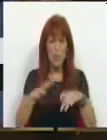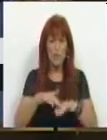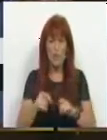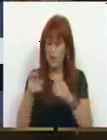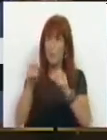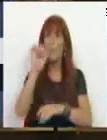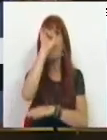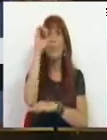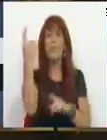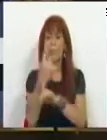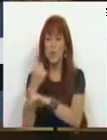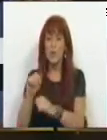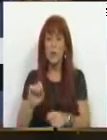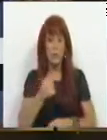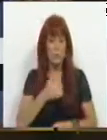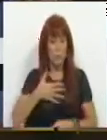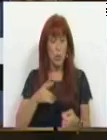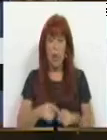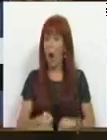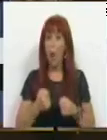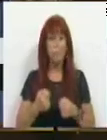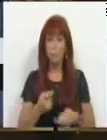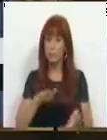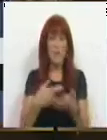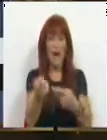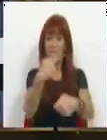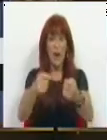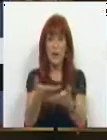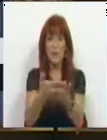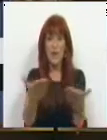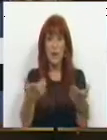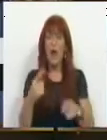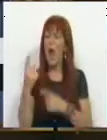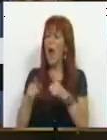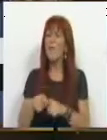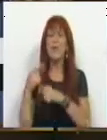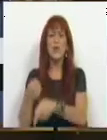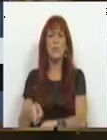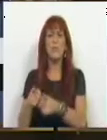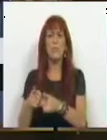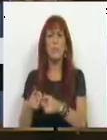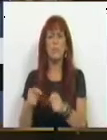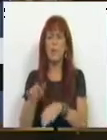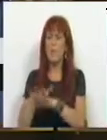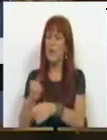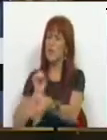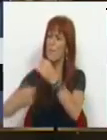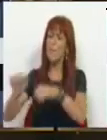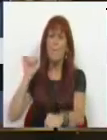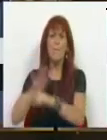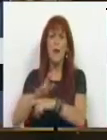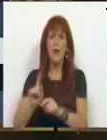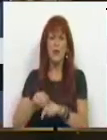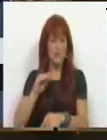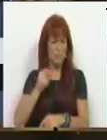em pequenos pomares, cujos proprietários não as conseguiram colocar no mercado. E por vezes os pescadores devolvem o peixe ao mar, tão